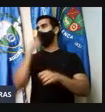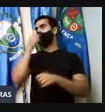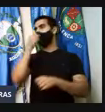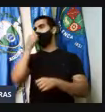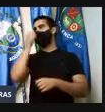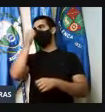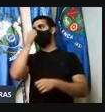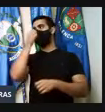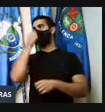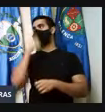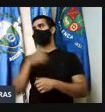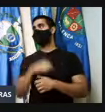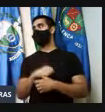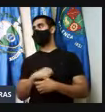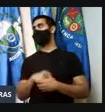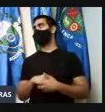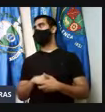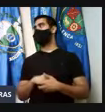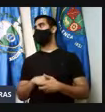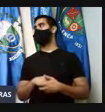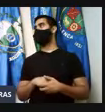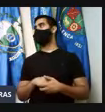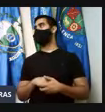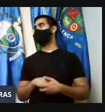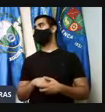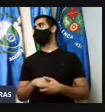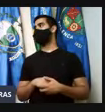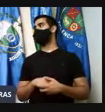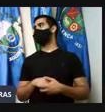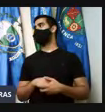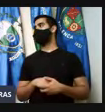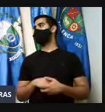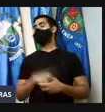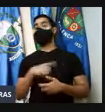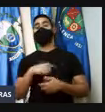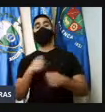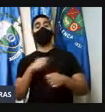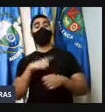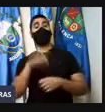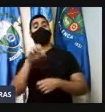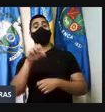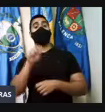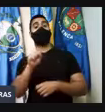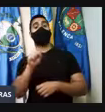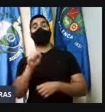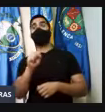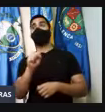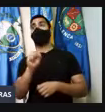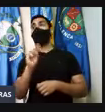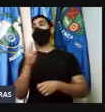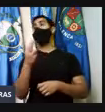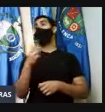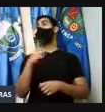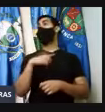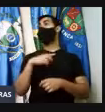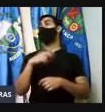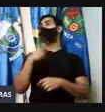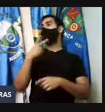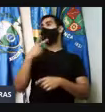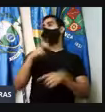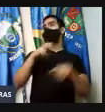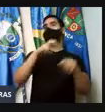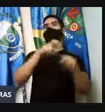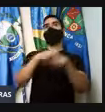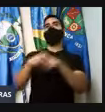coletamos as 8 assinaturas. Ou então, quando o plenário estiver composto, se